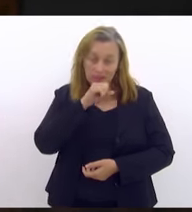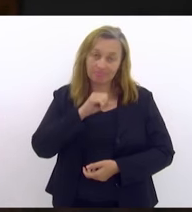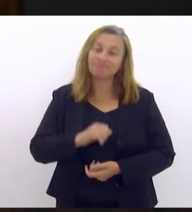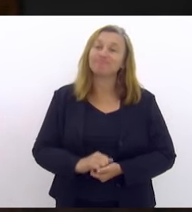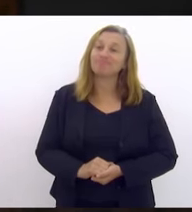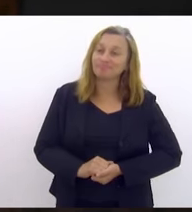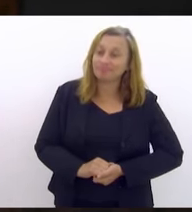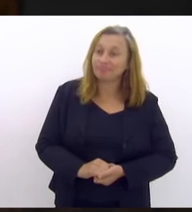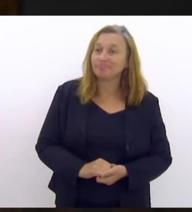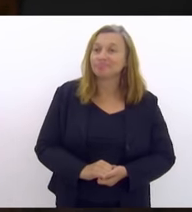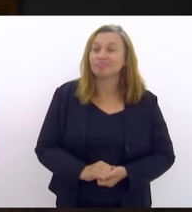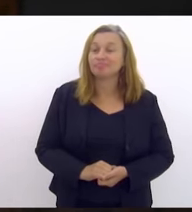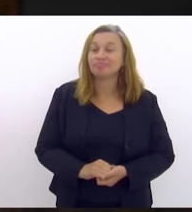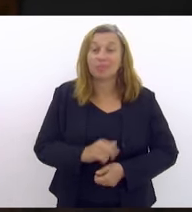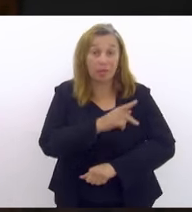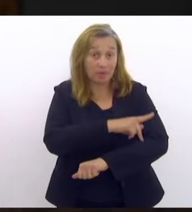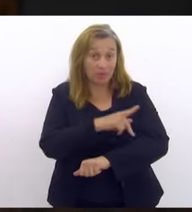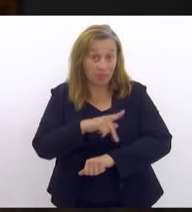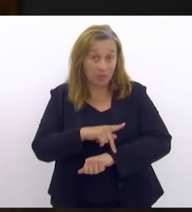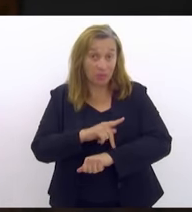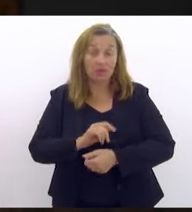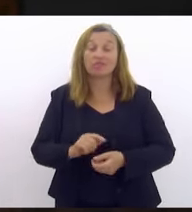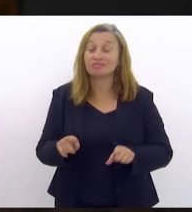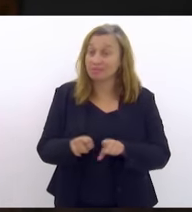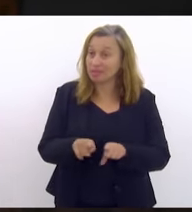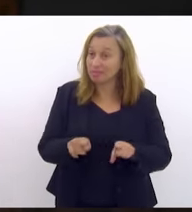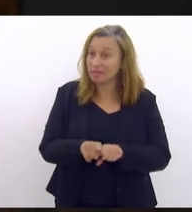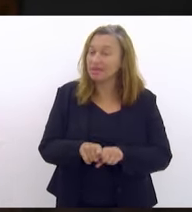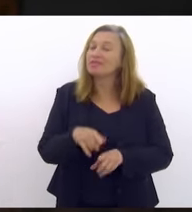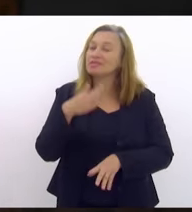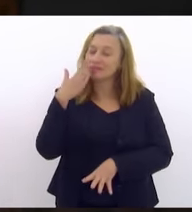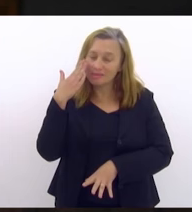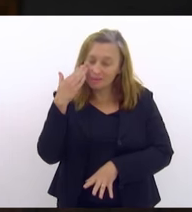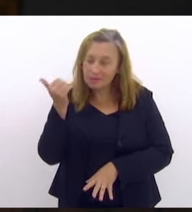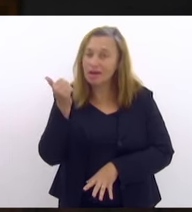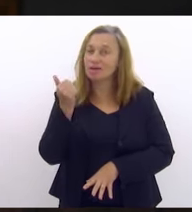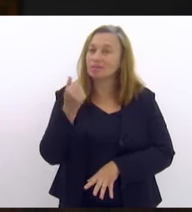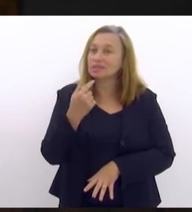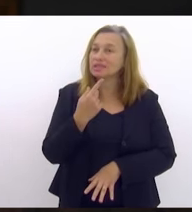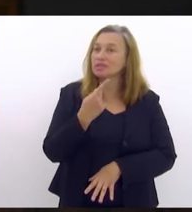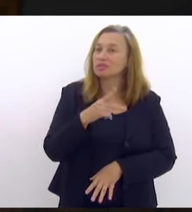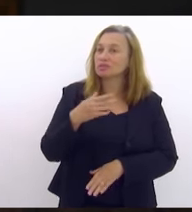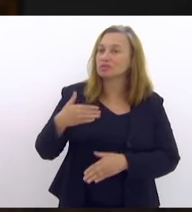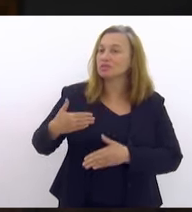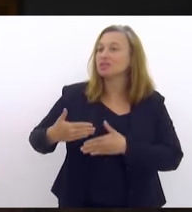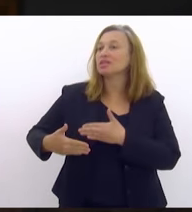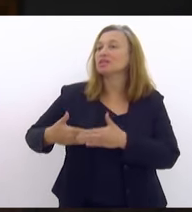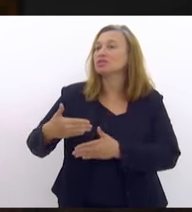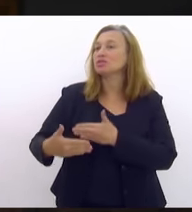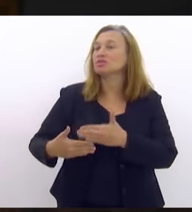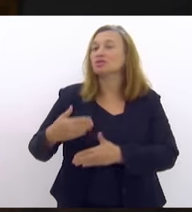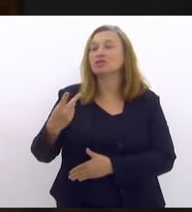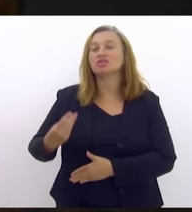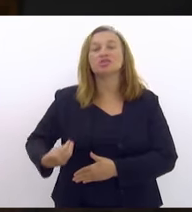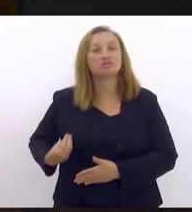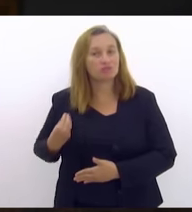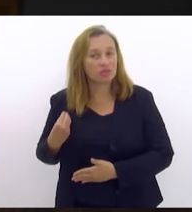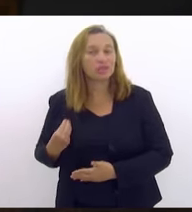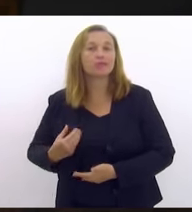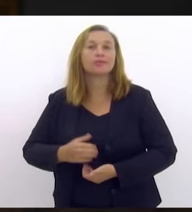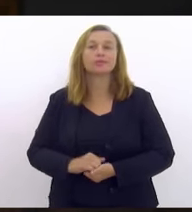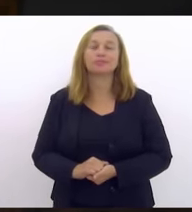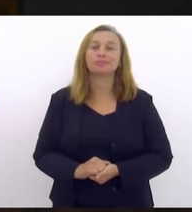mãe é pedagoga também e ela sabe, né, da sua questão de magistério